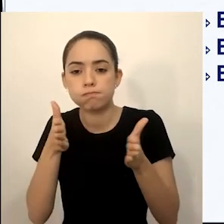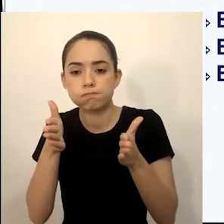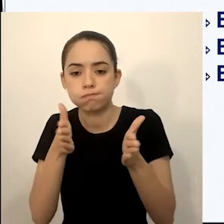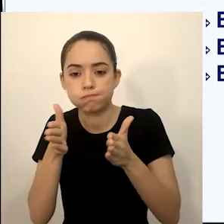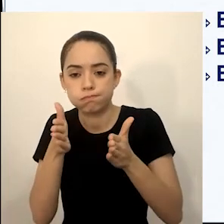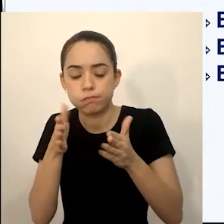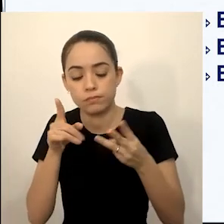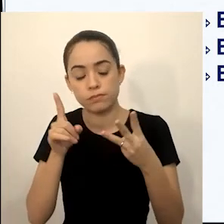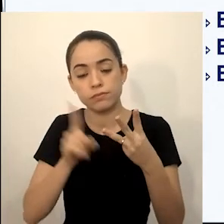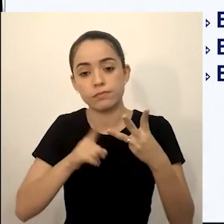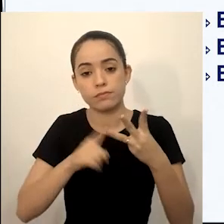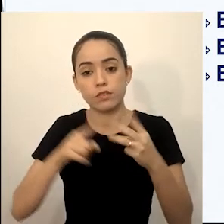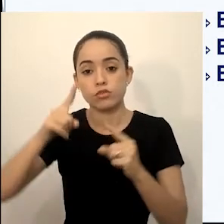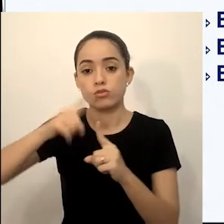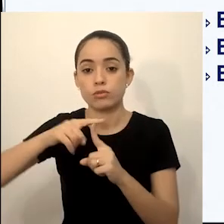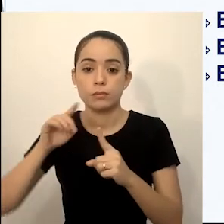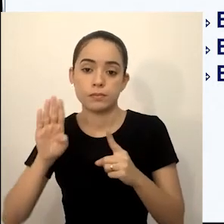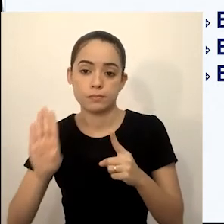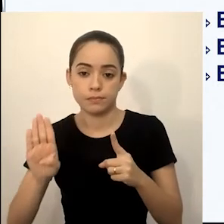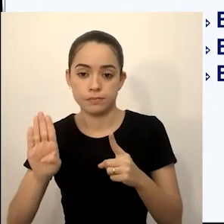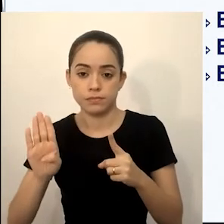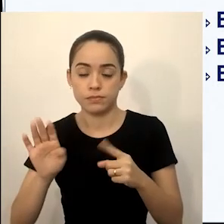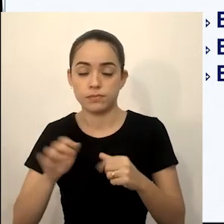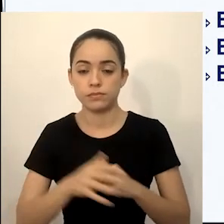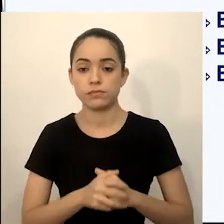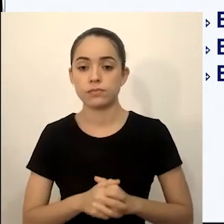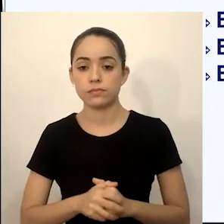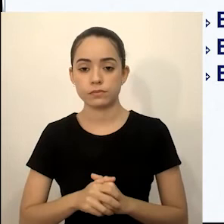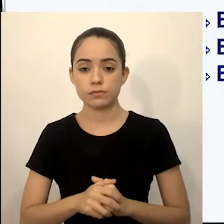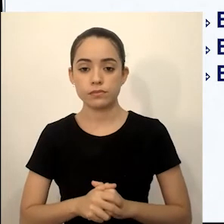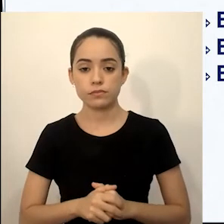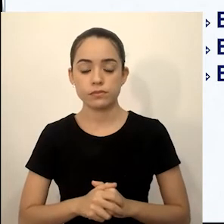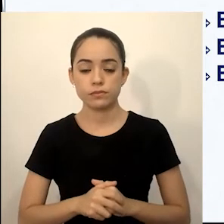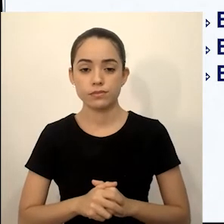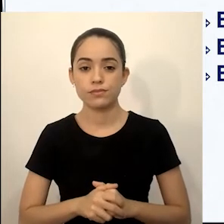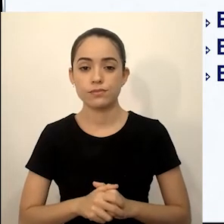intermediárias, e tipo B.